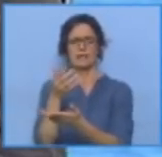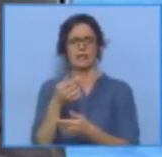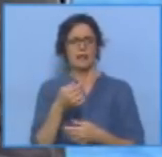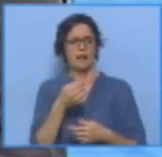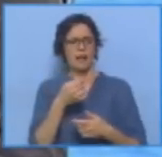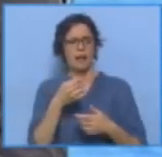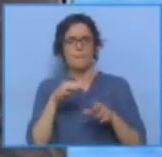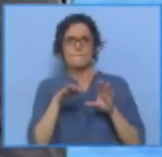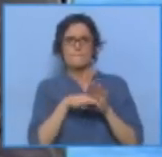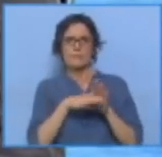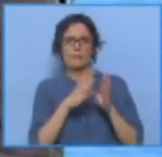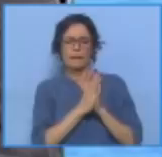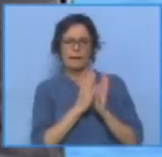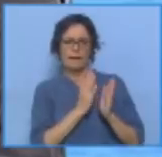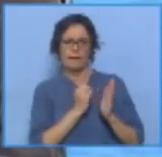O ADN